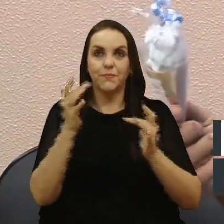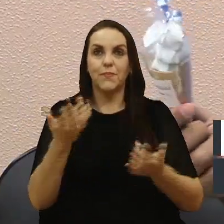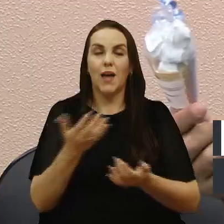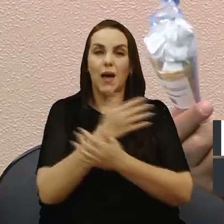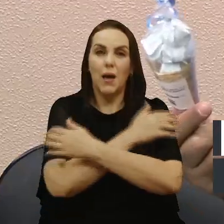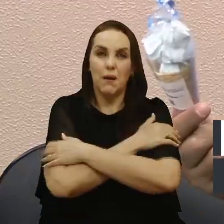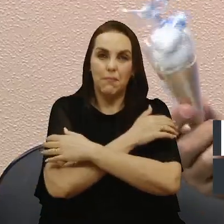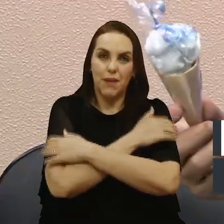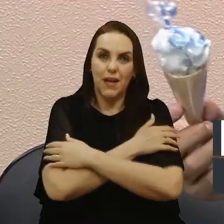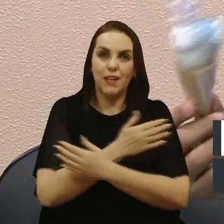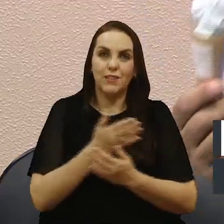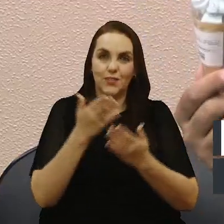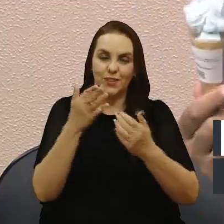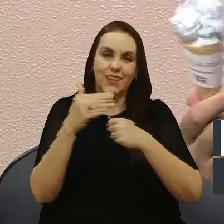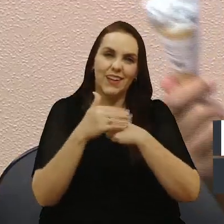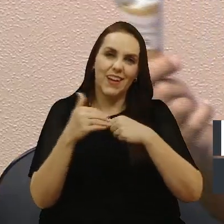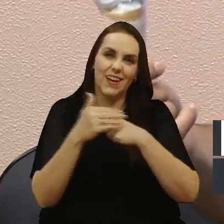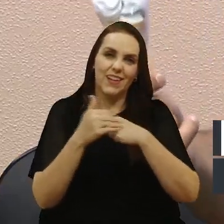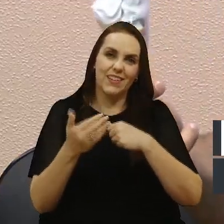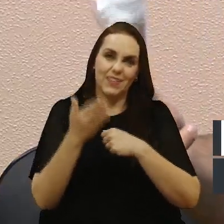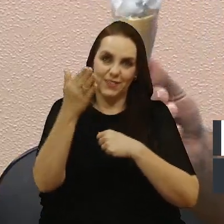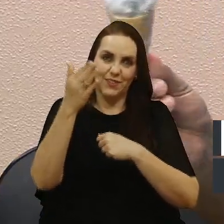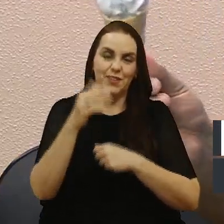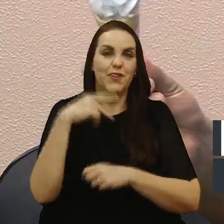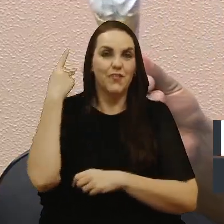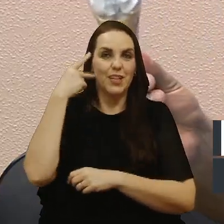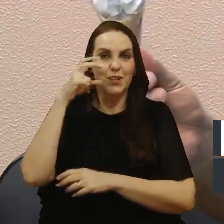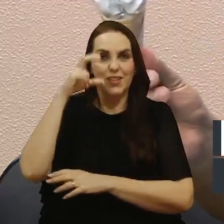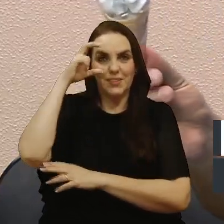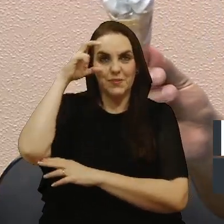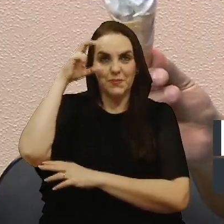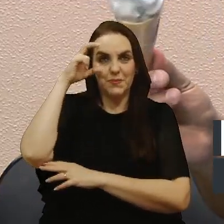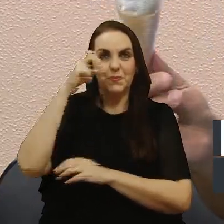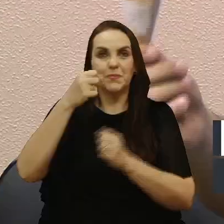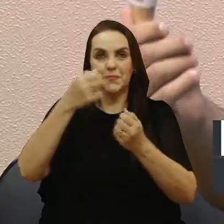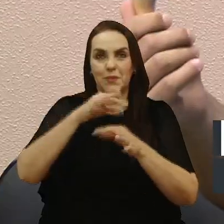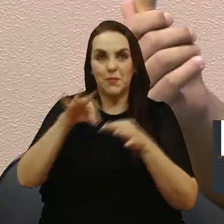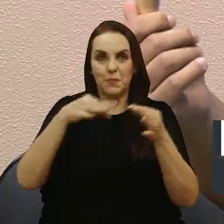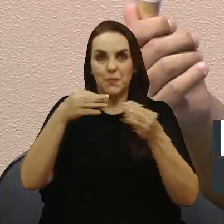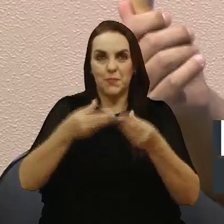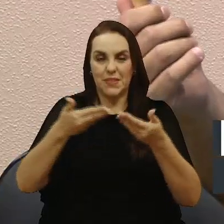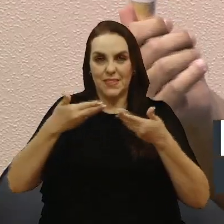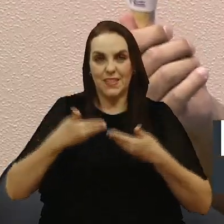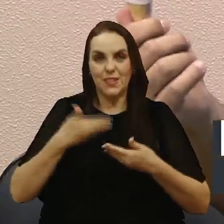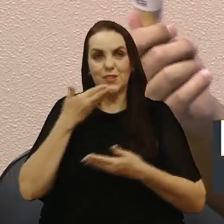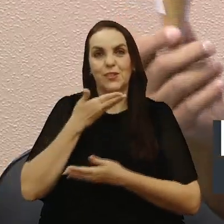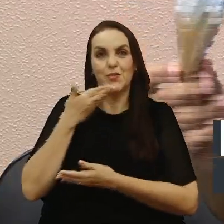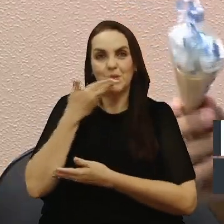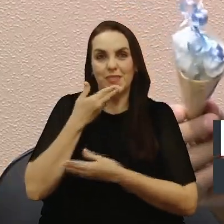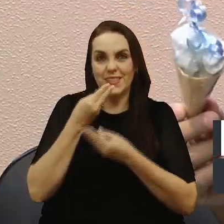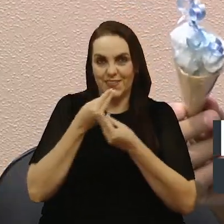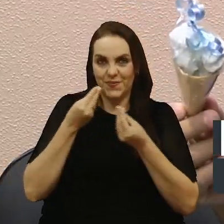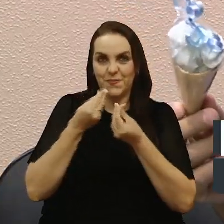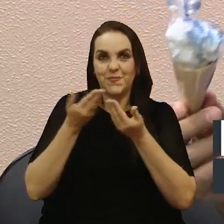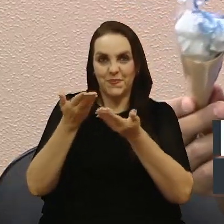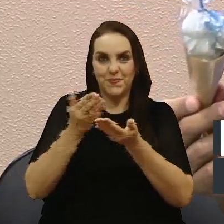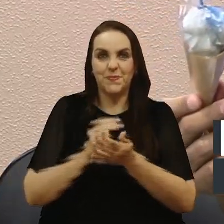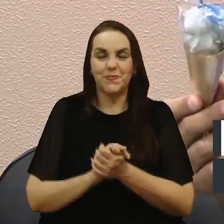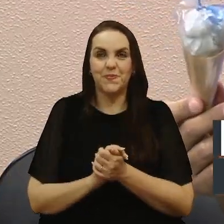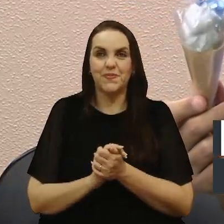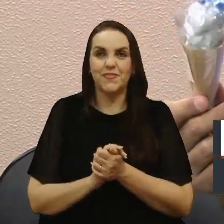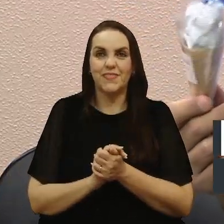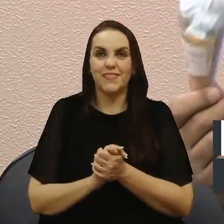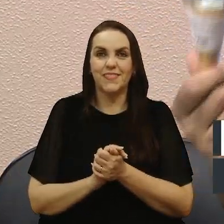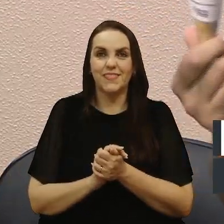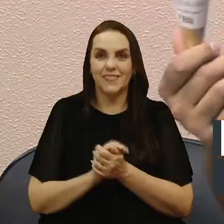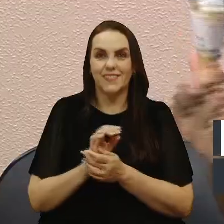grande ao carinho sempre usual da vereadora Sandra Boneto, que nos presenteou aqui com um docinho, segundo ela, há